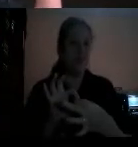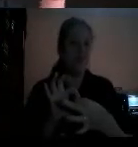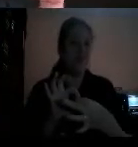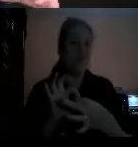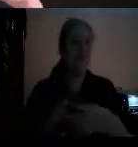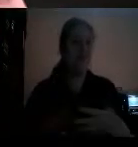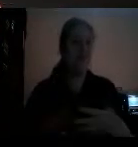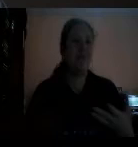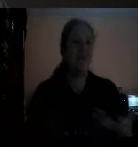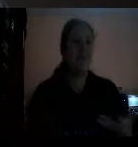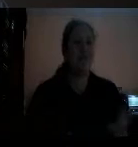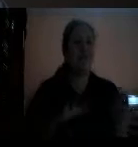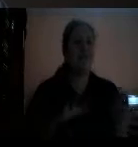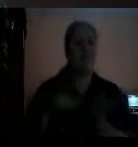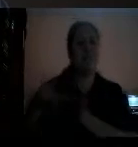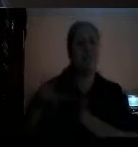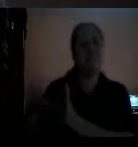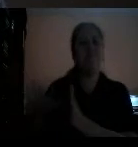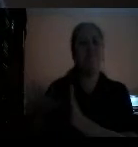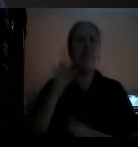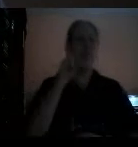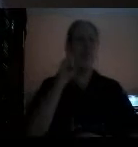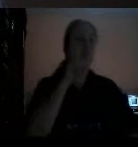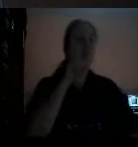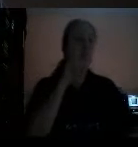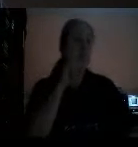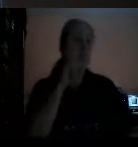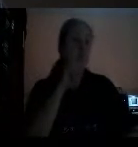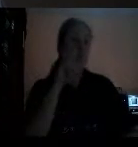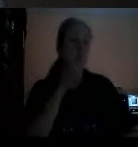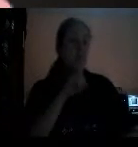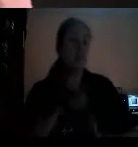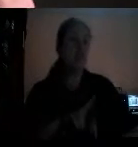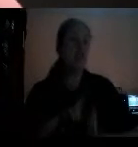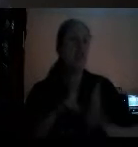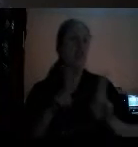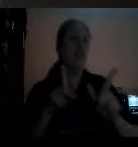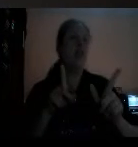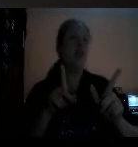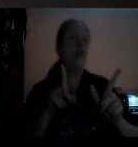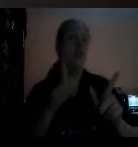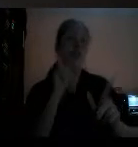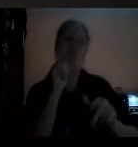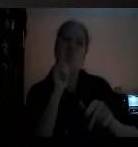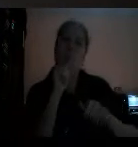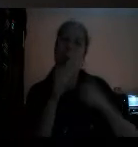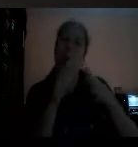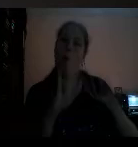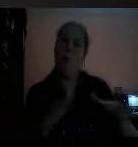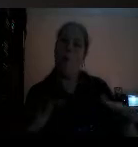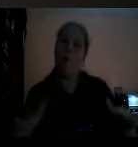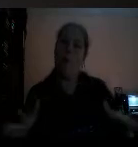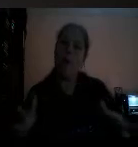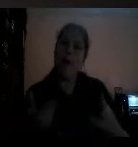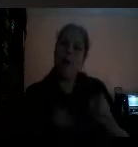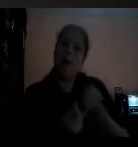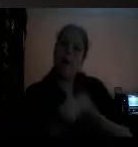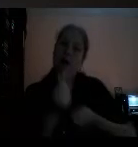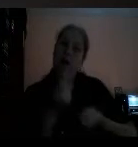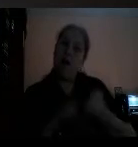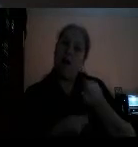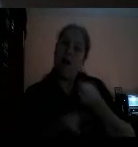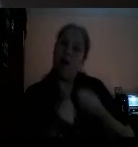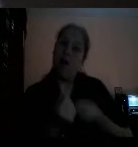do domínio do fluxo dos mares vai trazer o quê? Gente, expansão e construção do Canal do